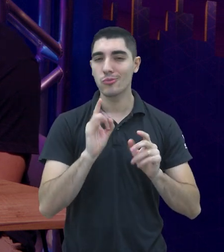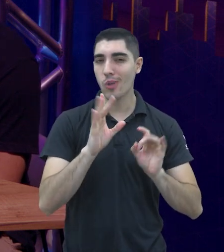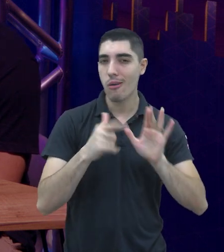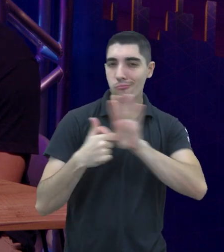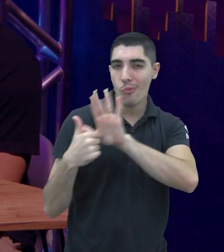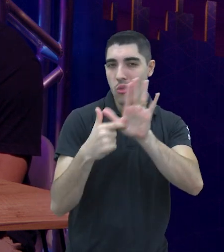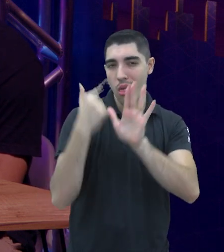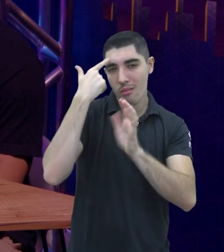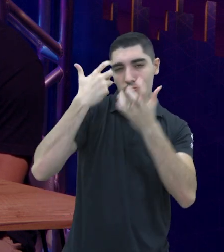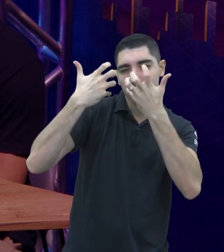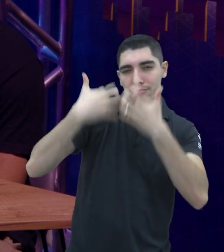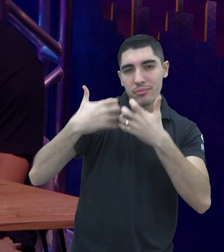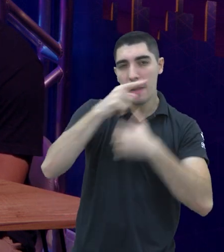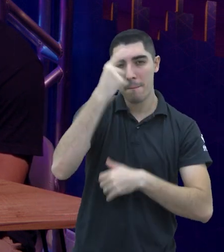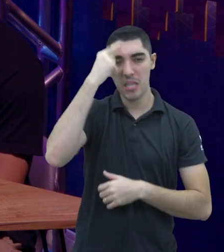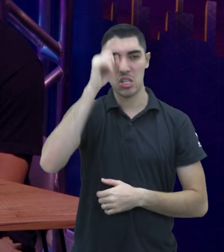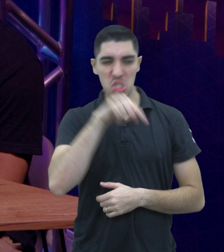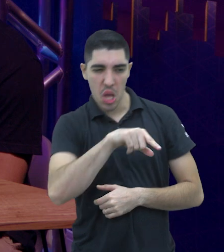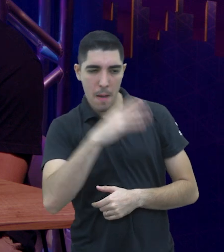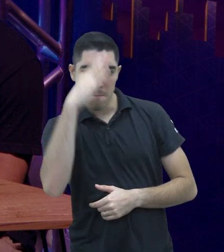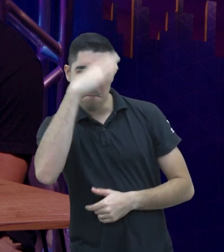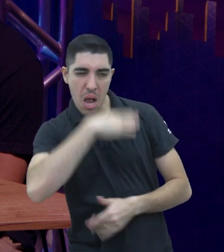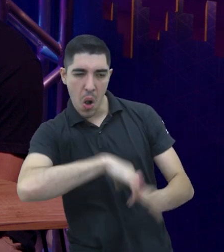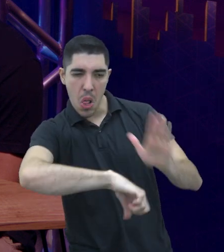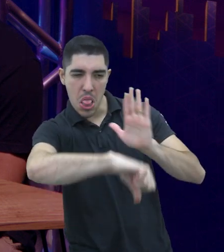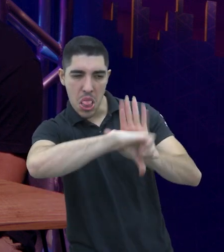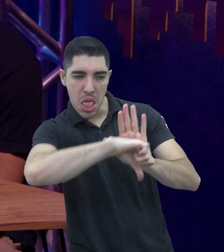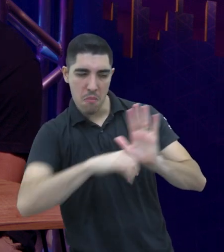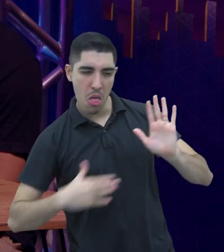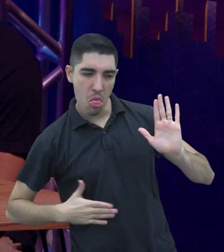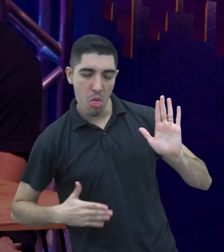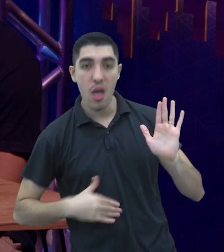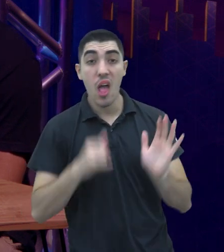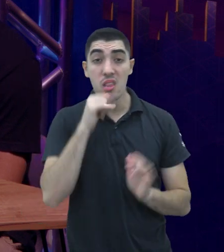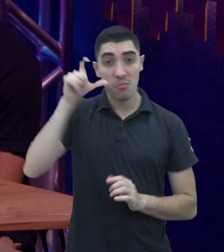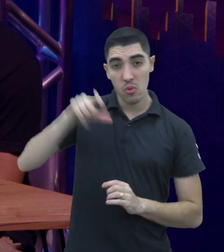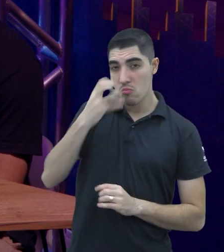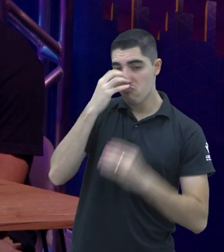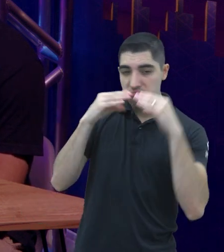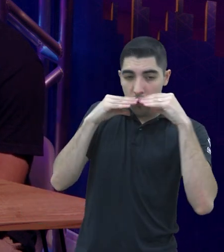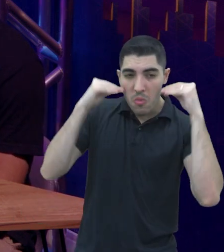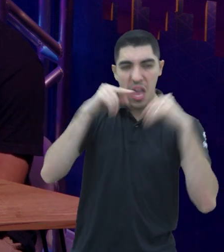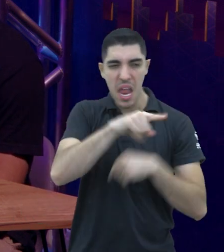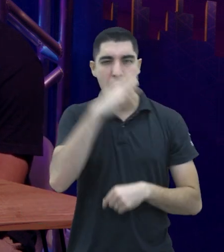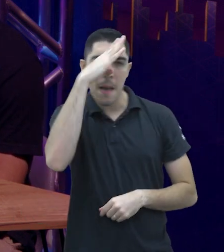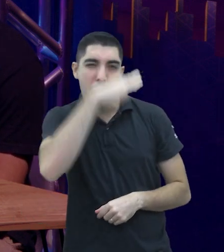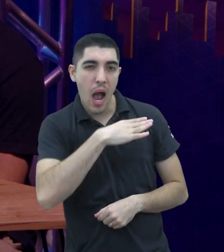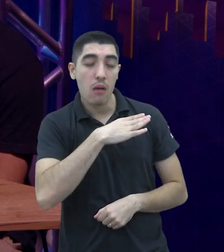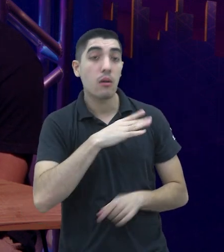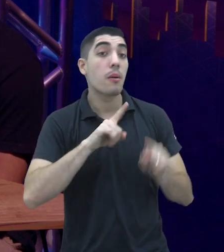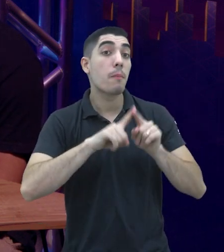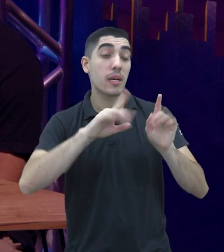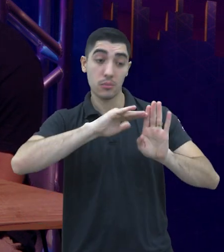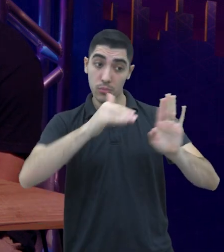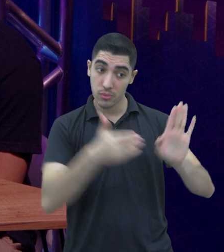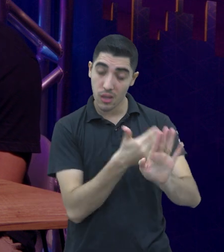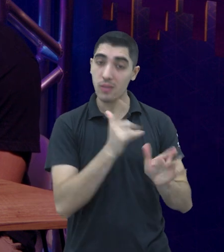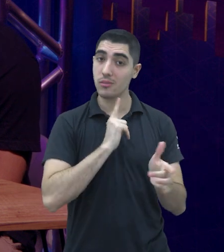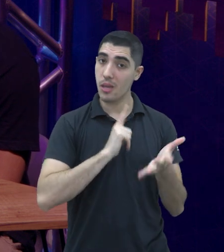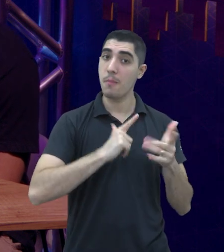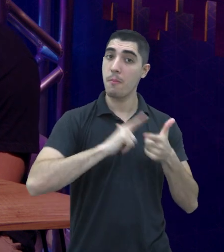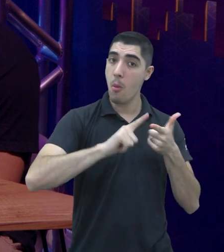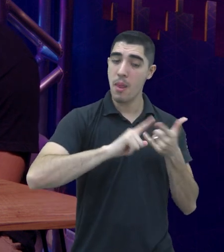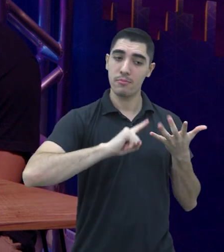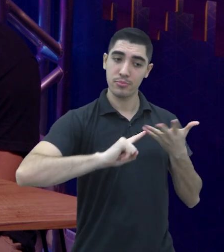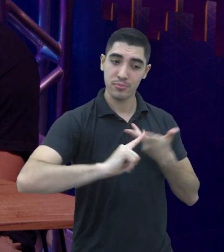trazendo essa reflexão de que a gente não pode olhar só pra criminalidade, né, falar assim, o Coringa é o bandido, o Zé Pequeno é o bandido, quando a gente não olha pra sociedade